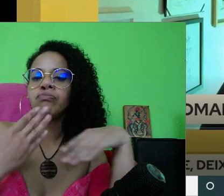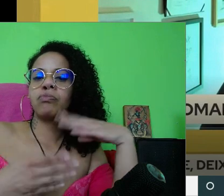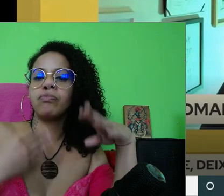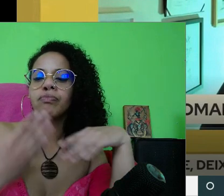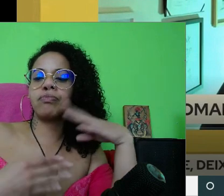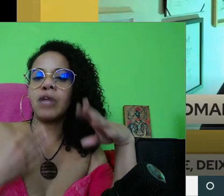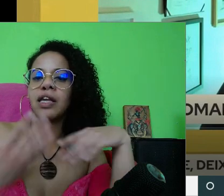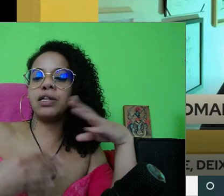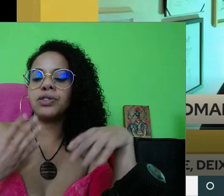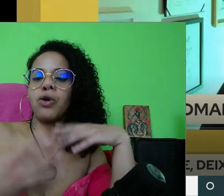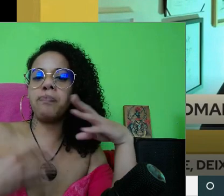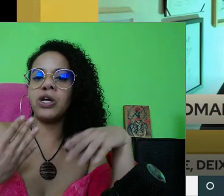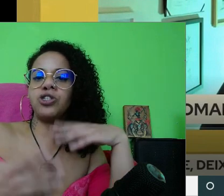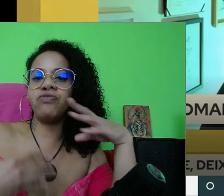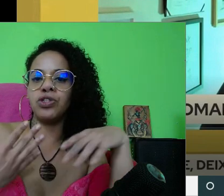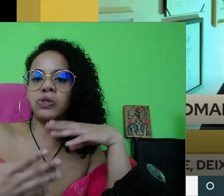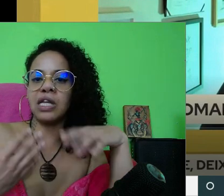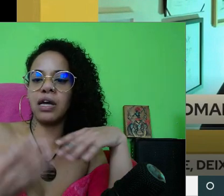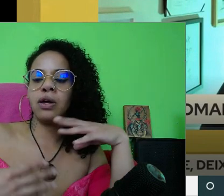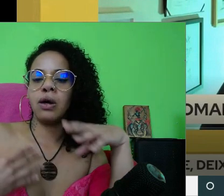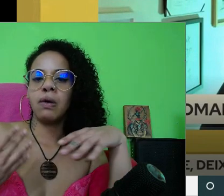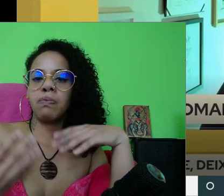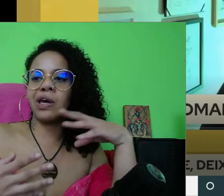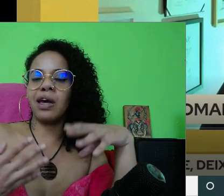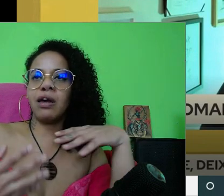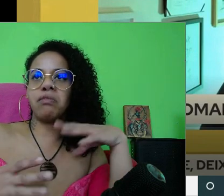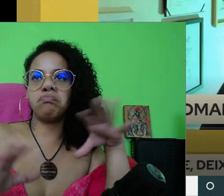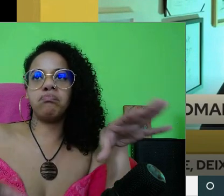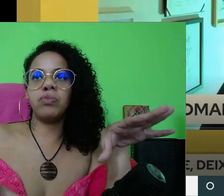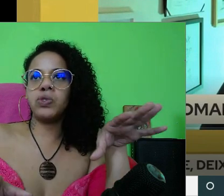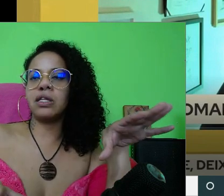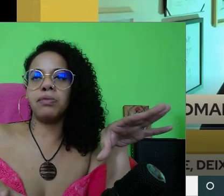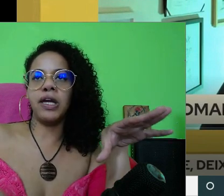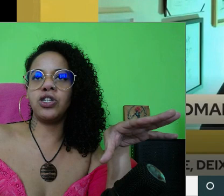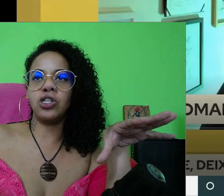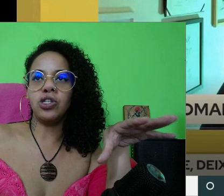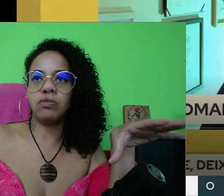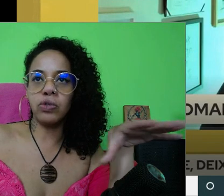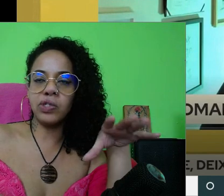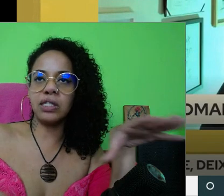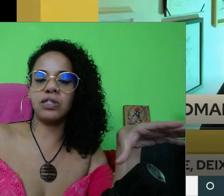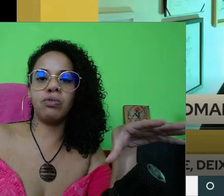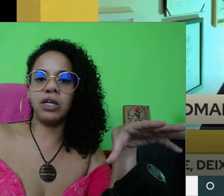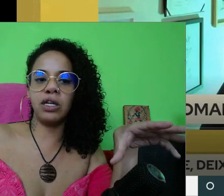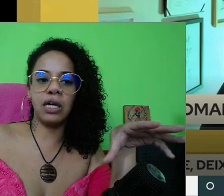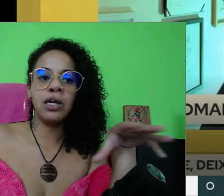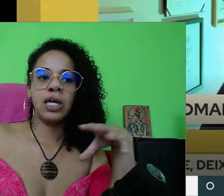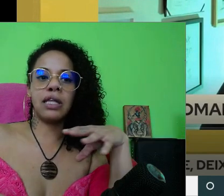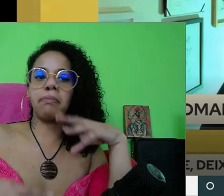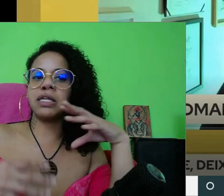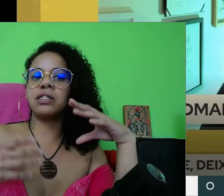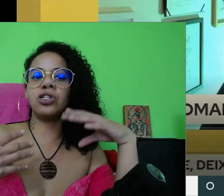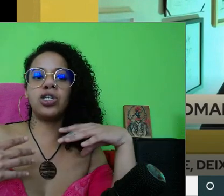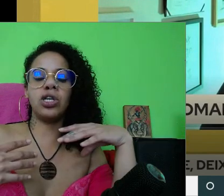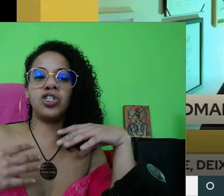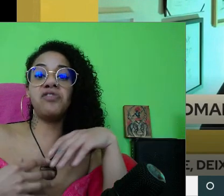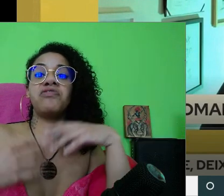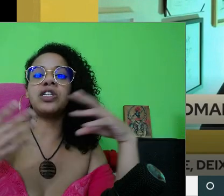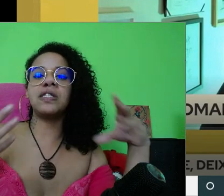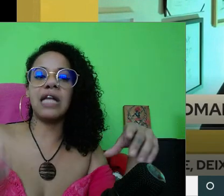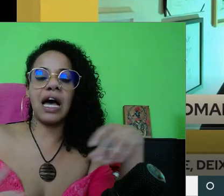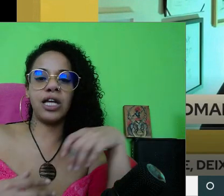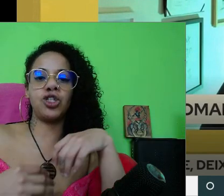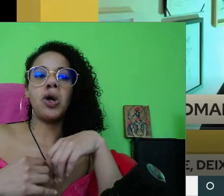sempre naqueles corporativismos né porque não sei também gente não sei se é soberana tem bastante